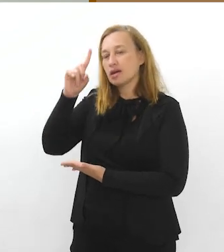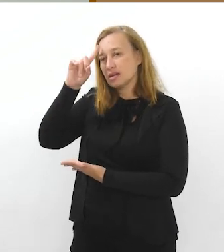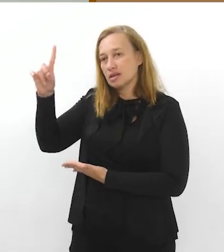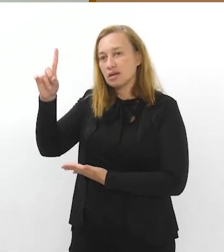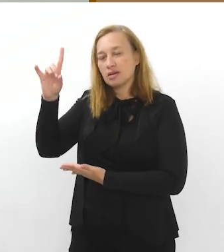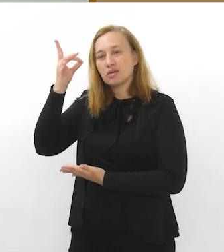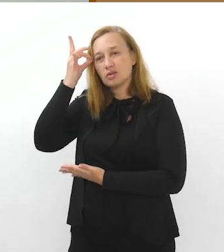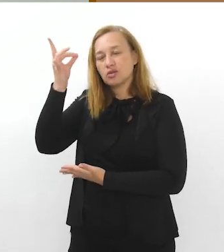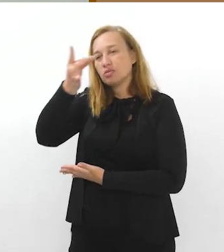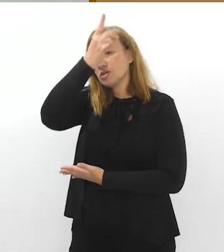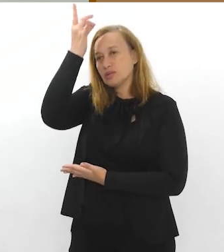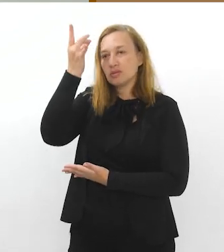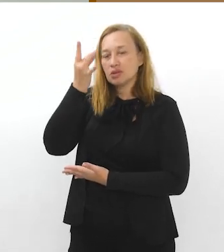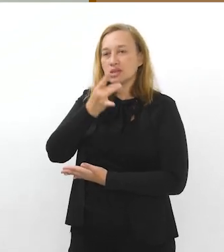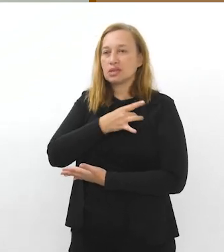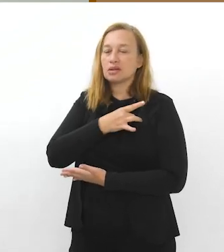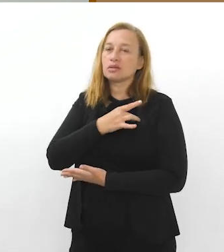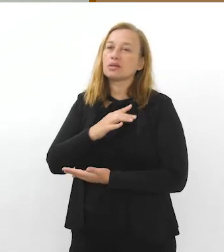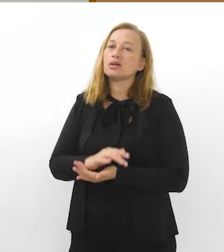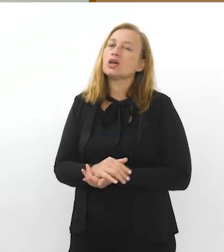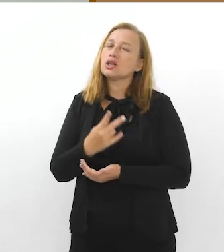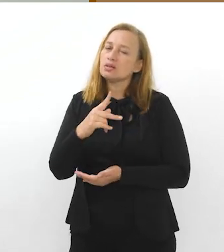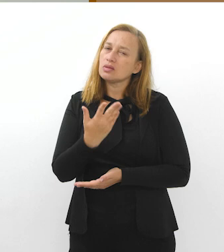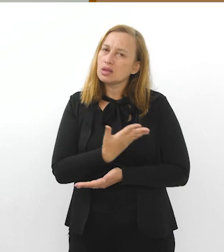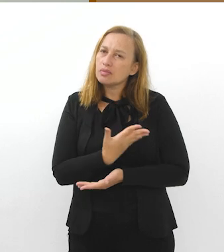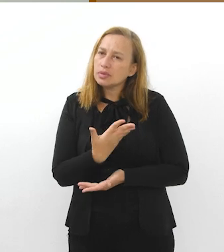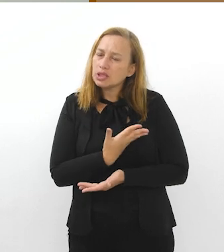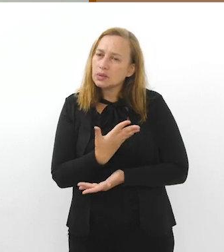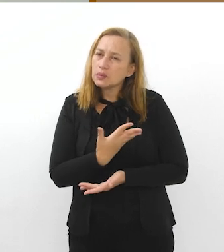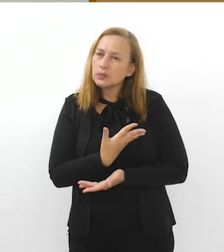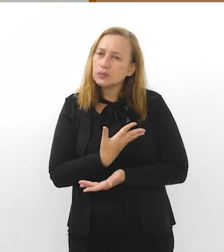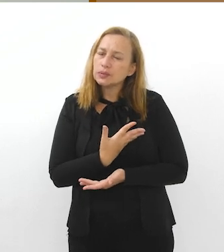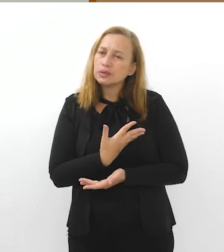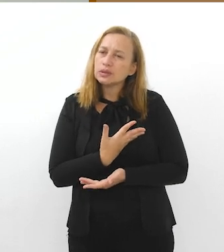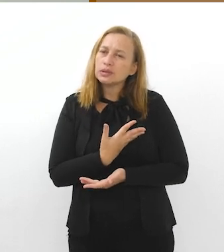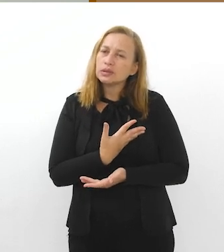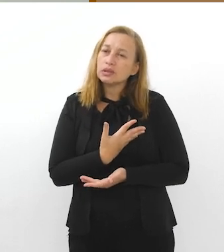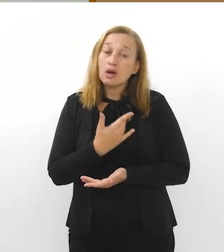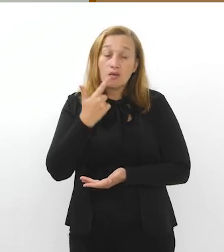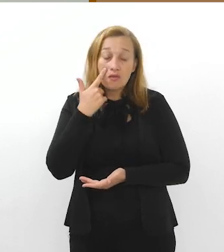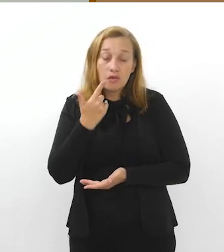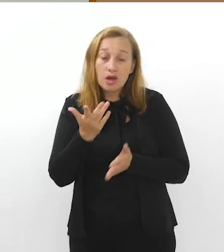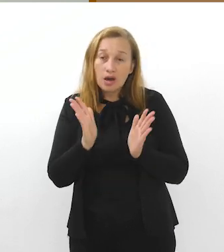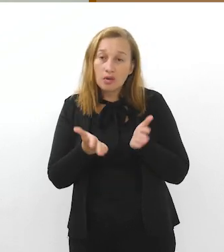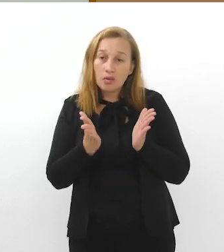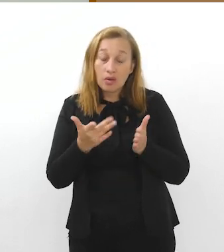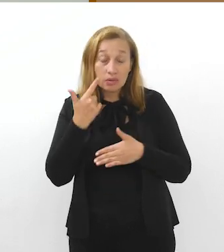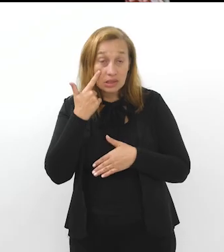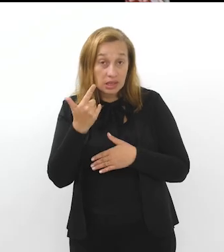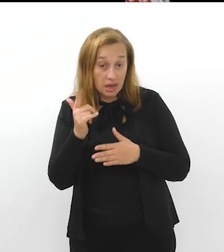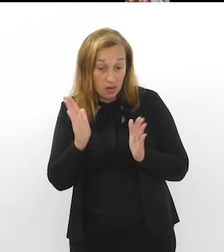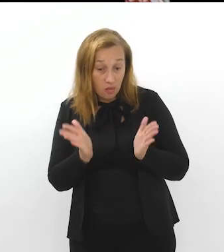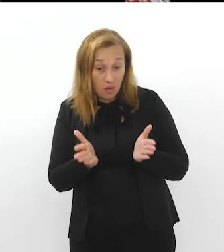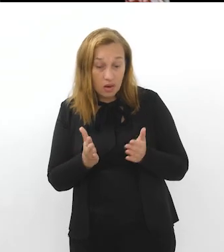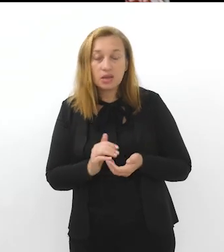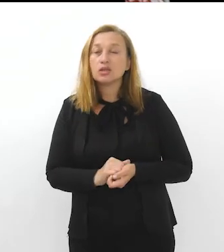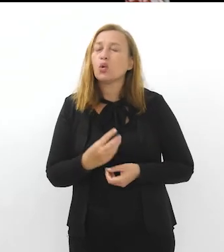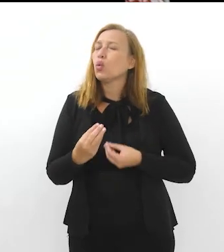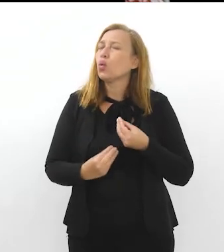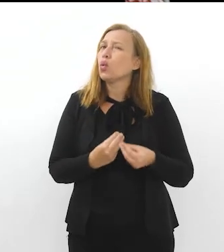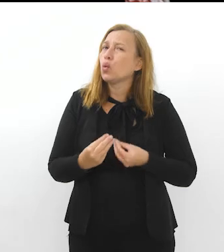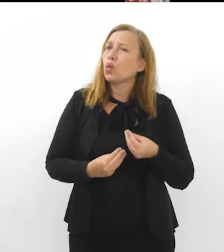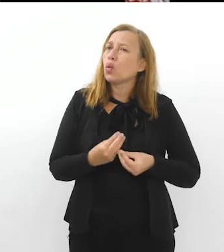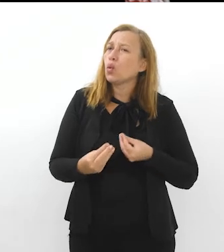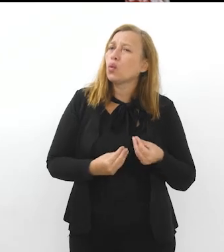realize sonhos, mas com sabedoria, com fé, muita fé e espiritualidade. E seus amigos de sala de